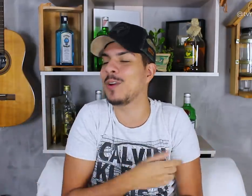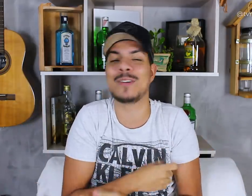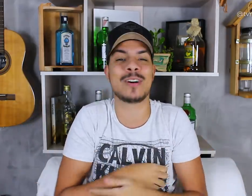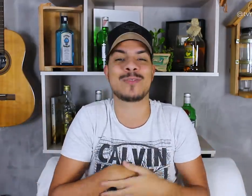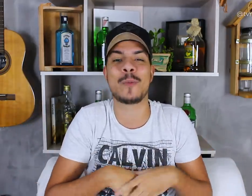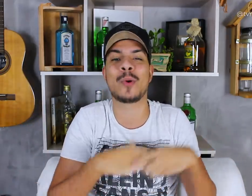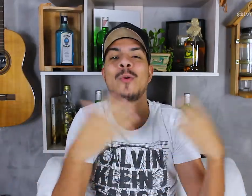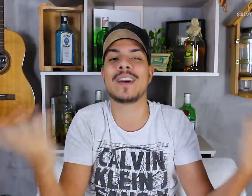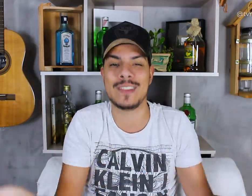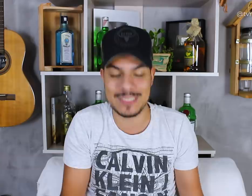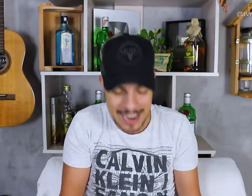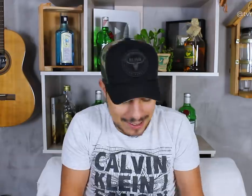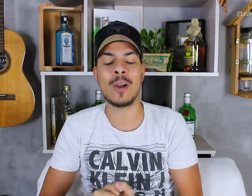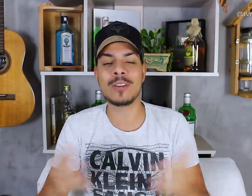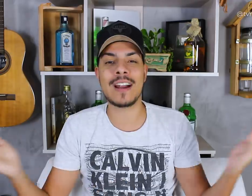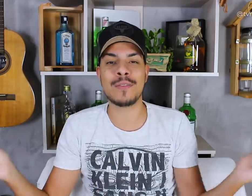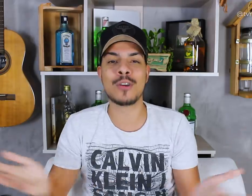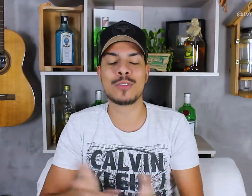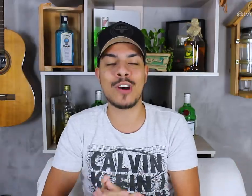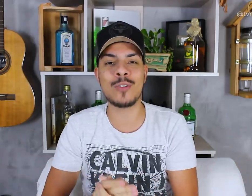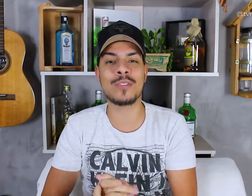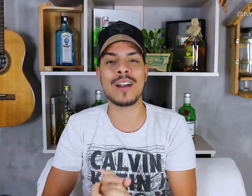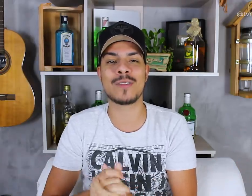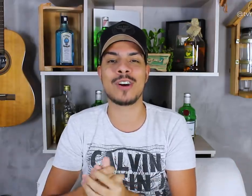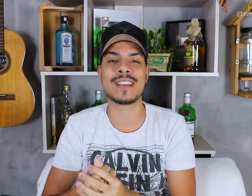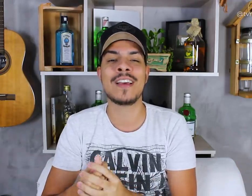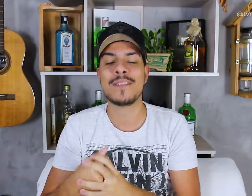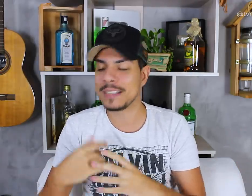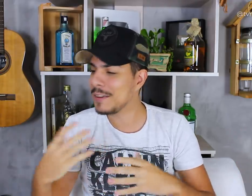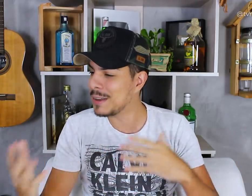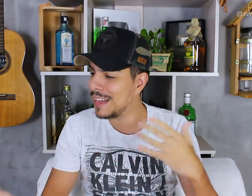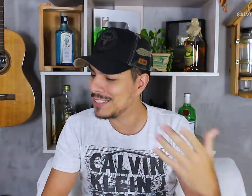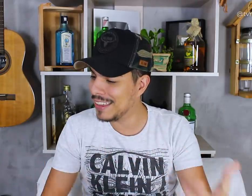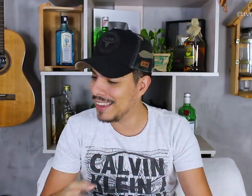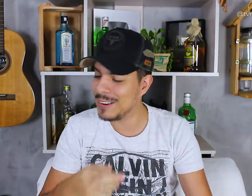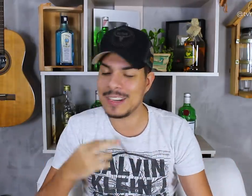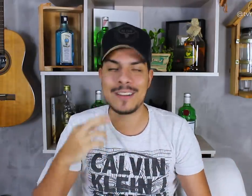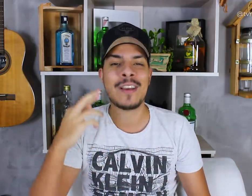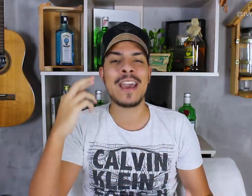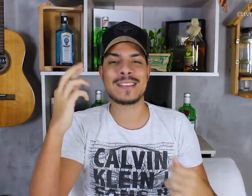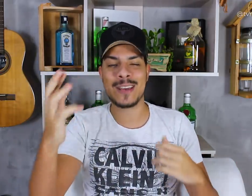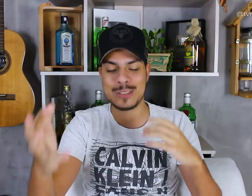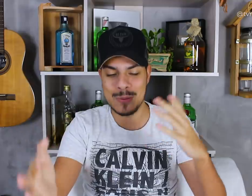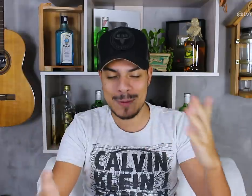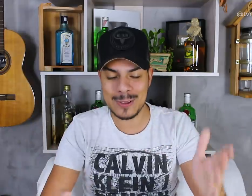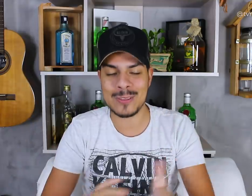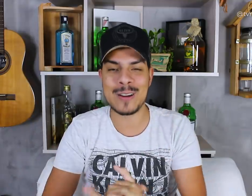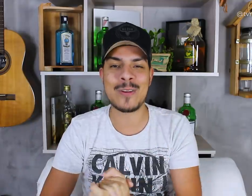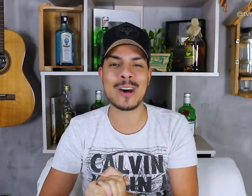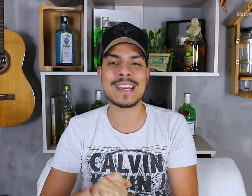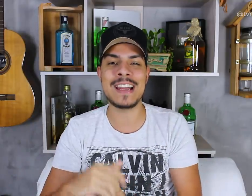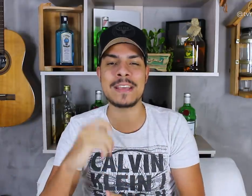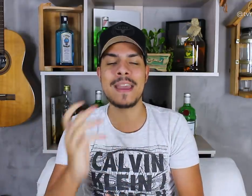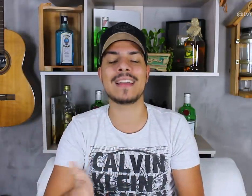ali. O Eduardo Costa ficou procurando o Leonardo. Aí o Leonardo voltou e o Eduardo Costa... falou que tava com saudade dele, o Leonardo resenhou sobre o cabelo do